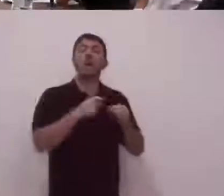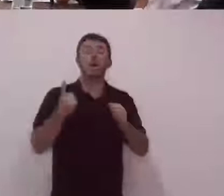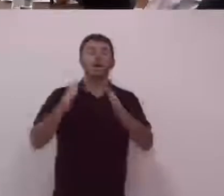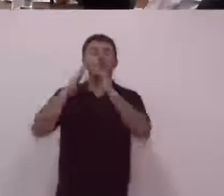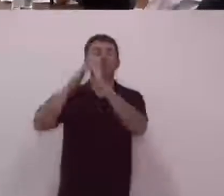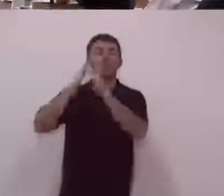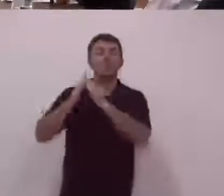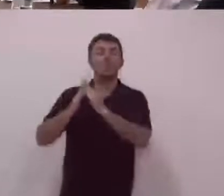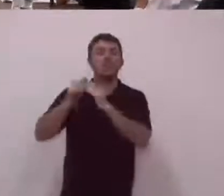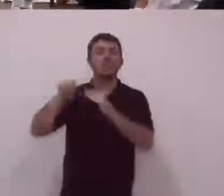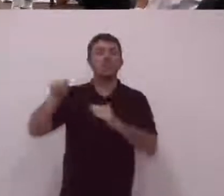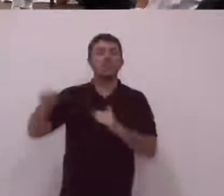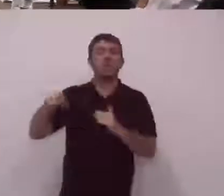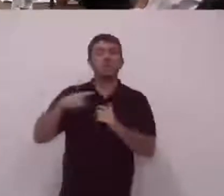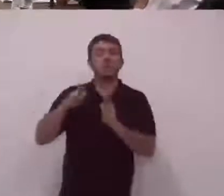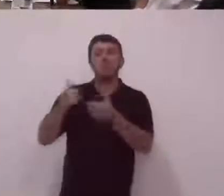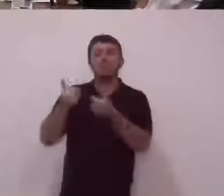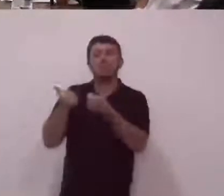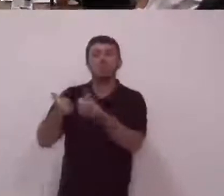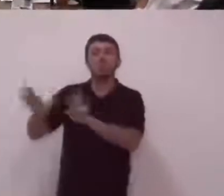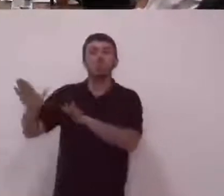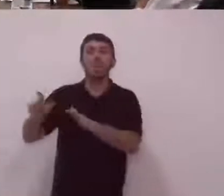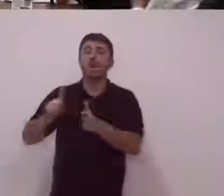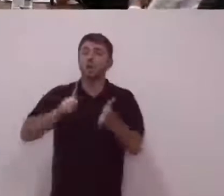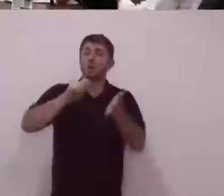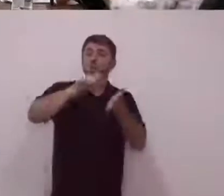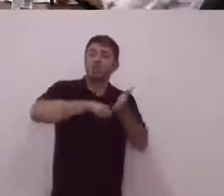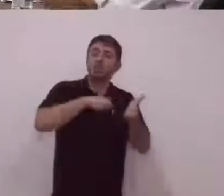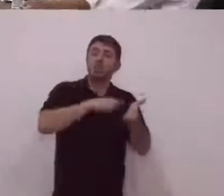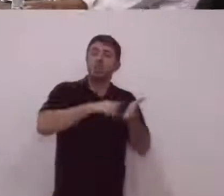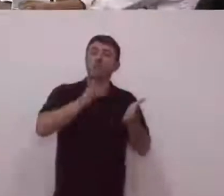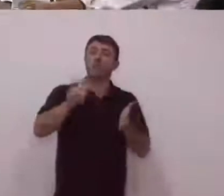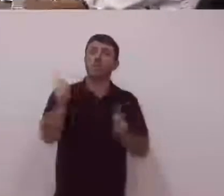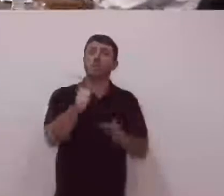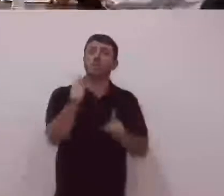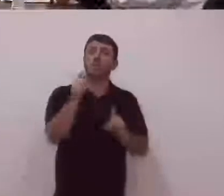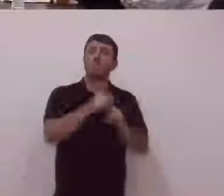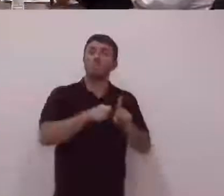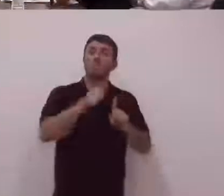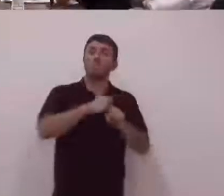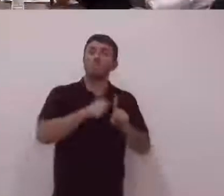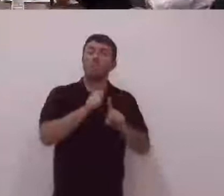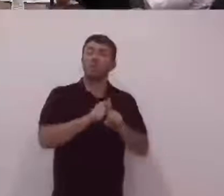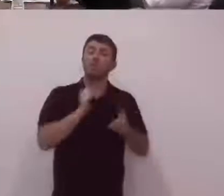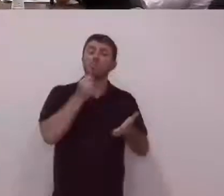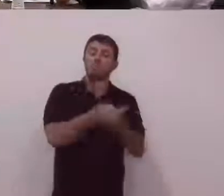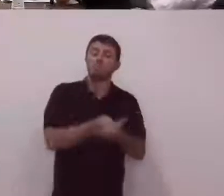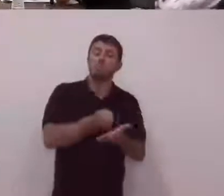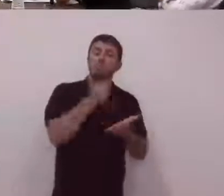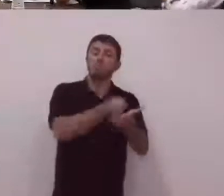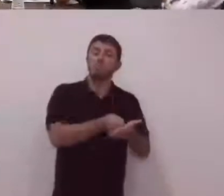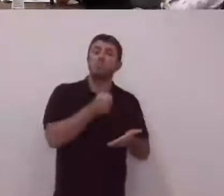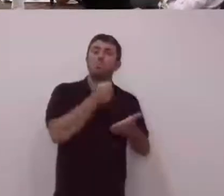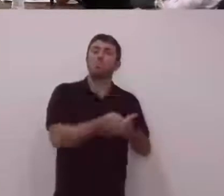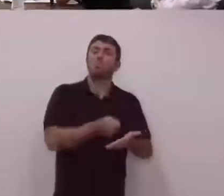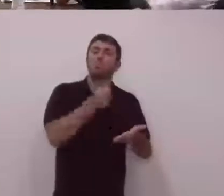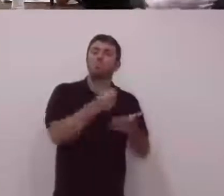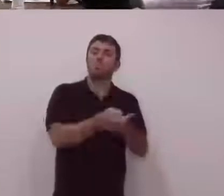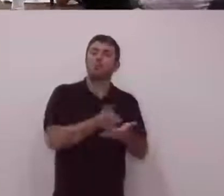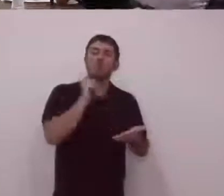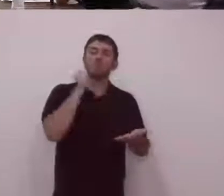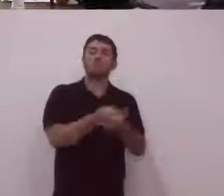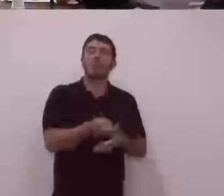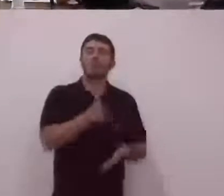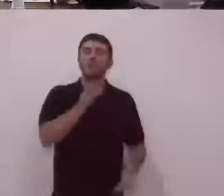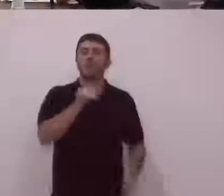Naquela ocasião, o contrato já tinha 11 meses de vigência e pagamentos regulares, tendo sido gasto inutilmente